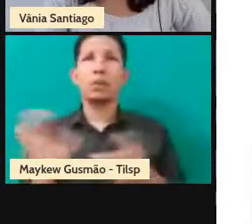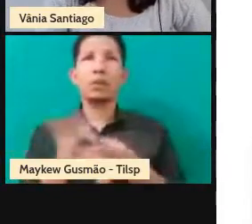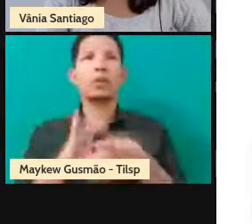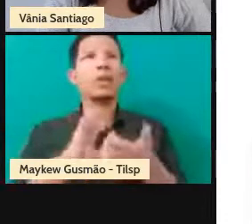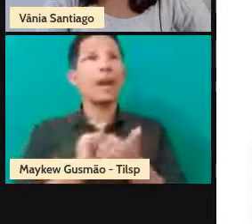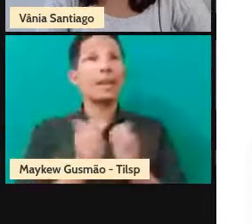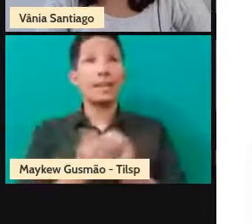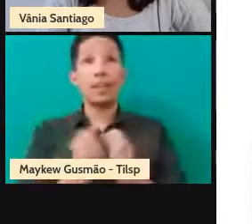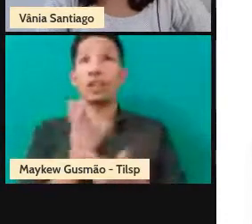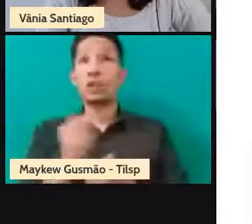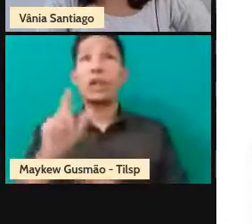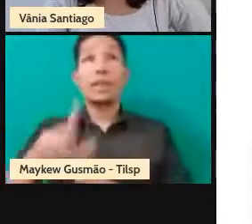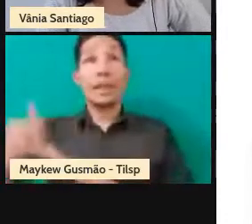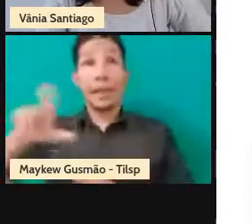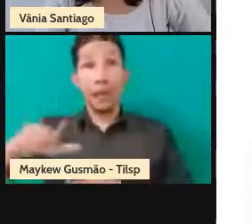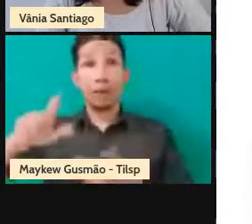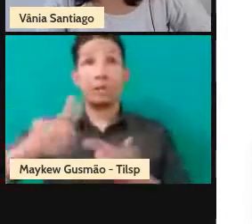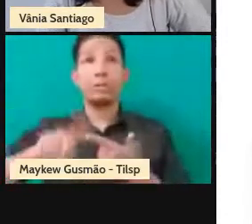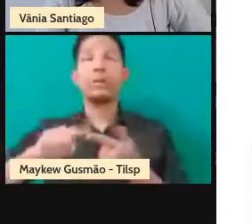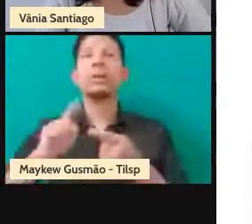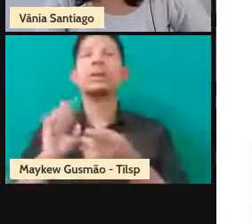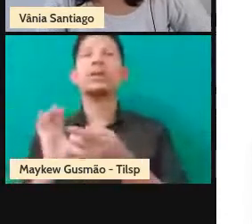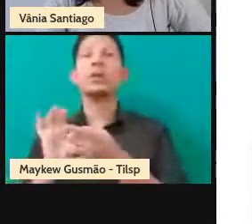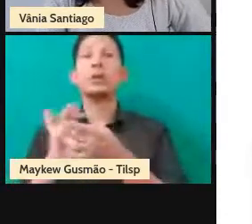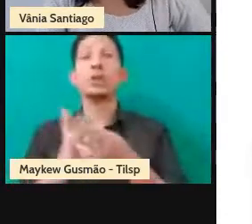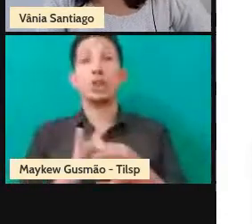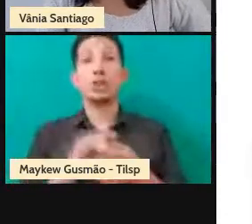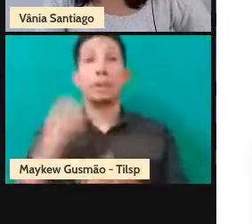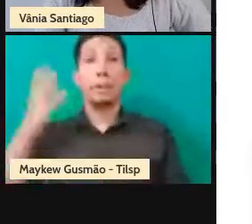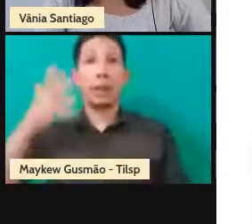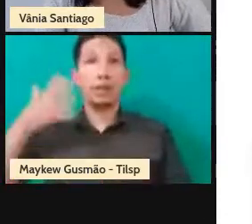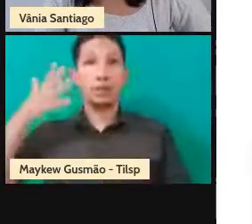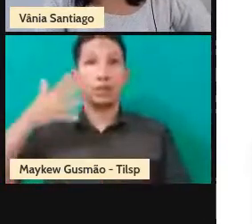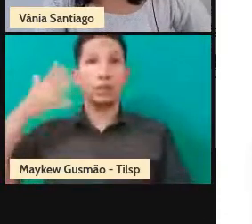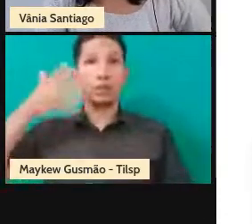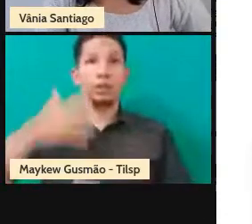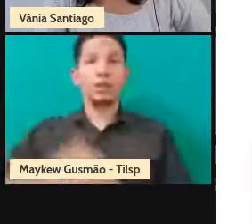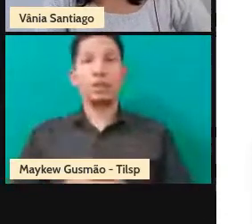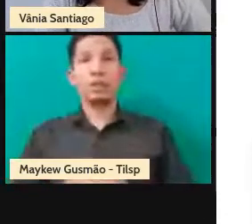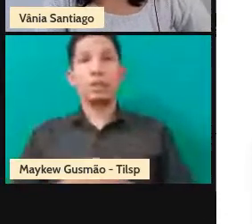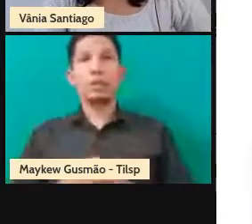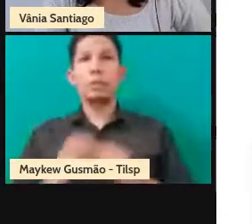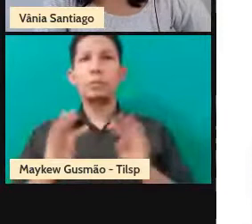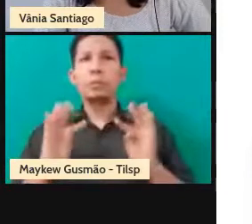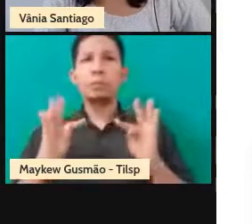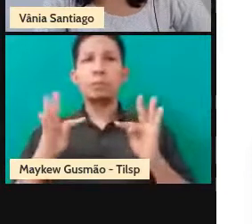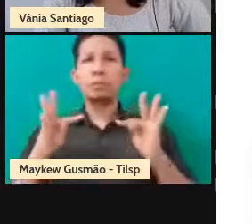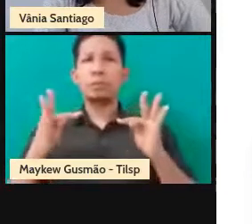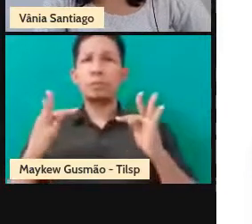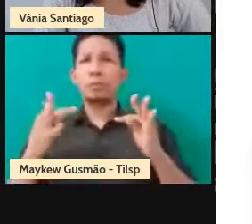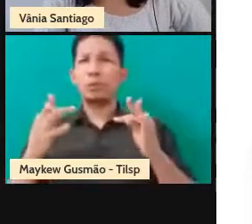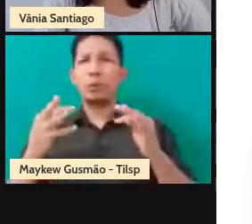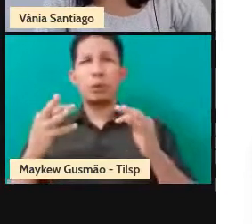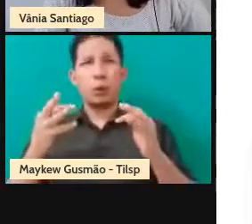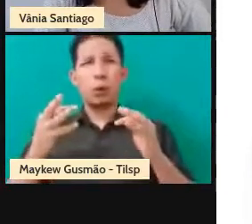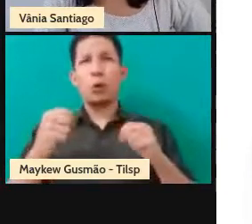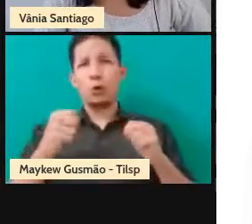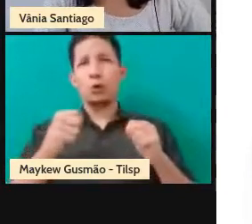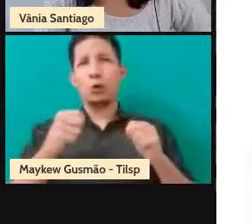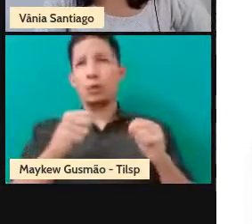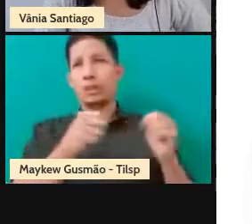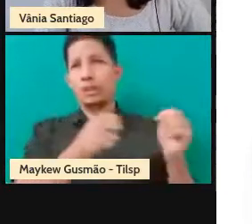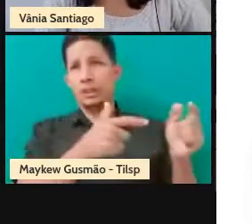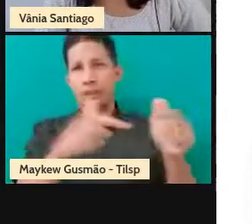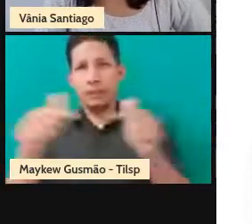e literário, e também no contexto de conferências. Todas essas esferas, né, da atividade humana,